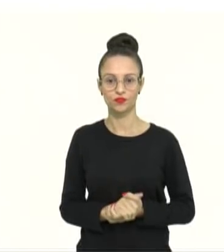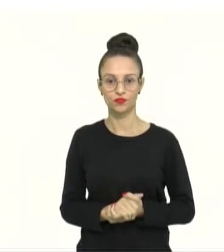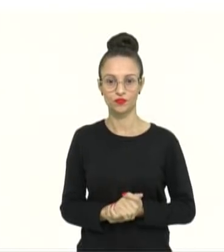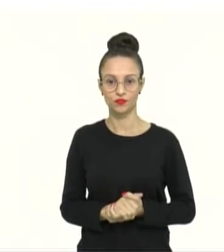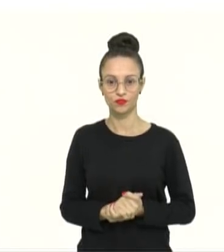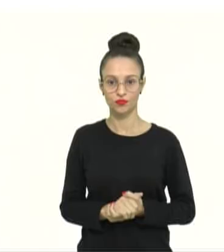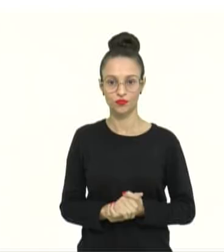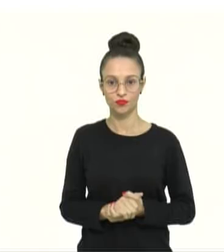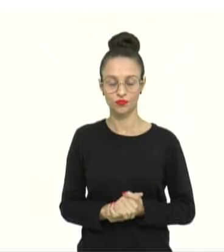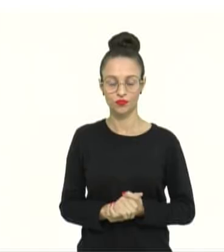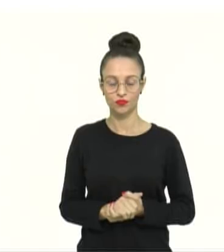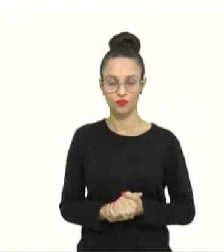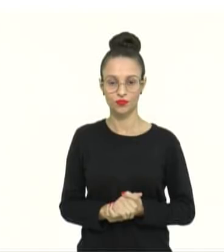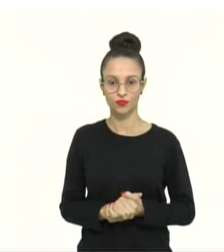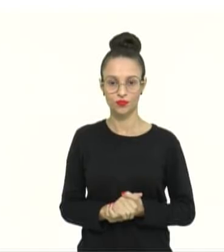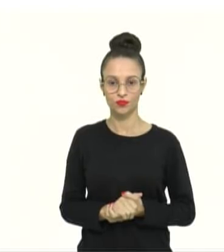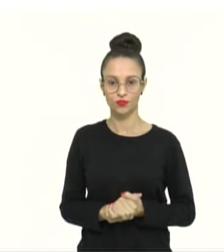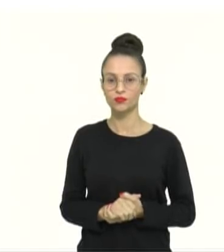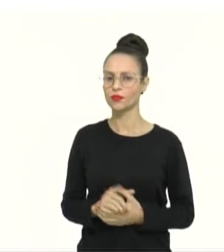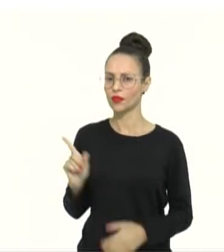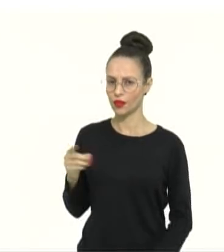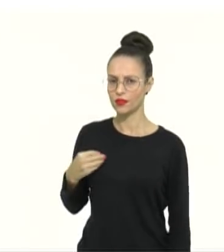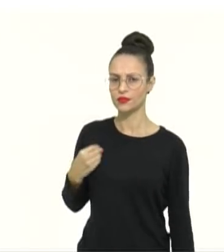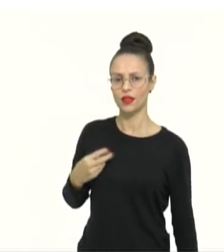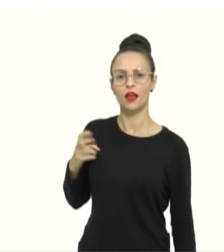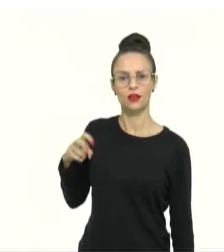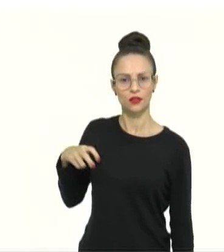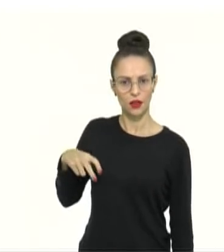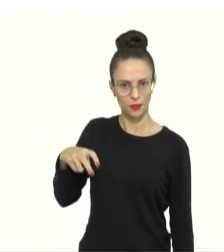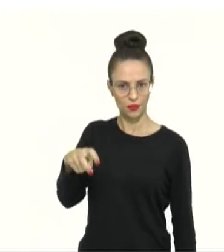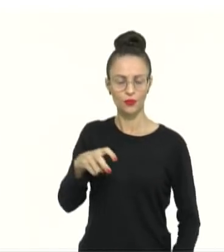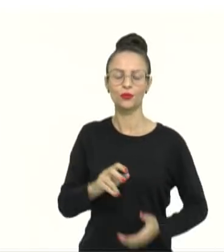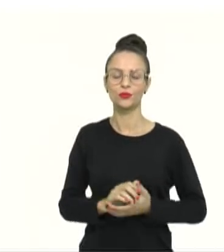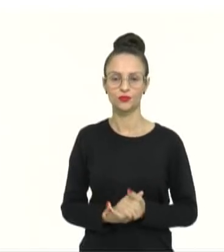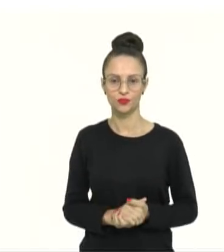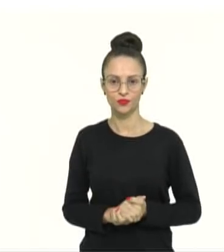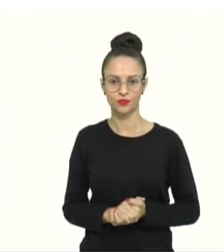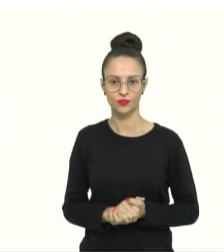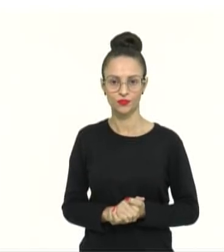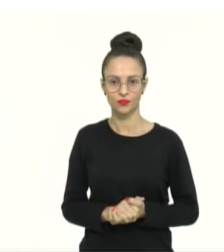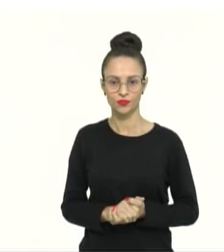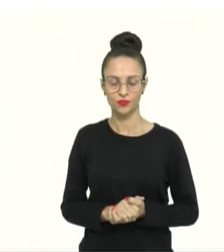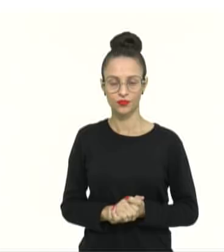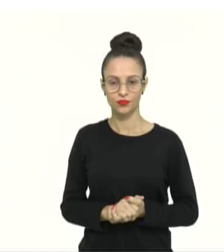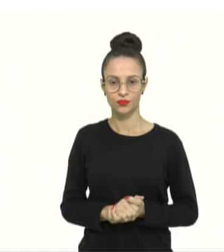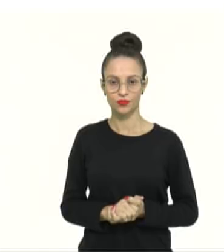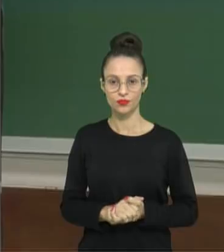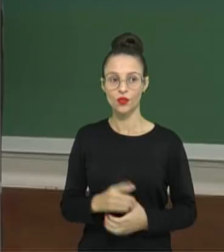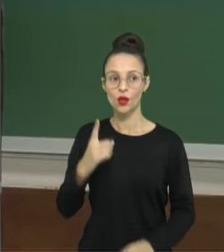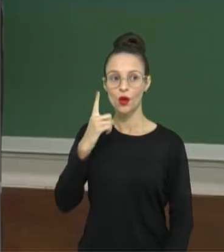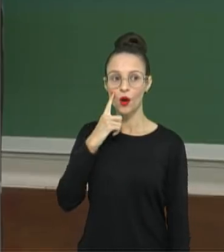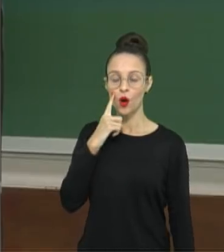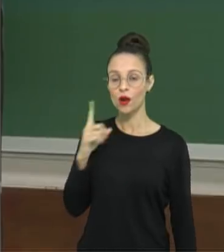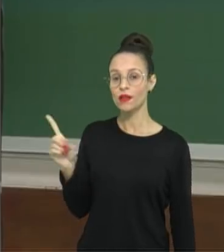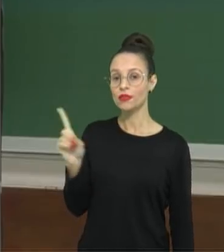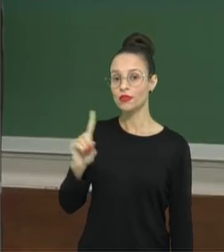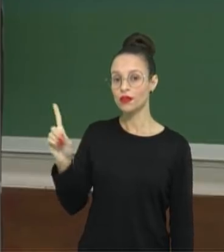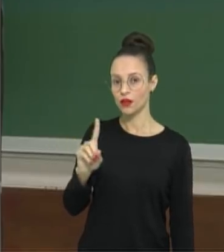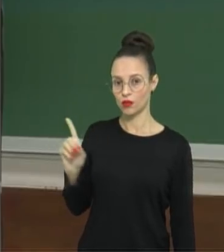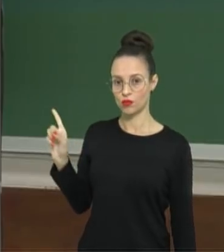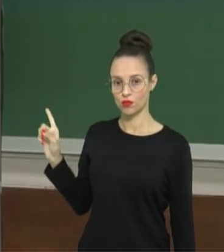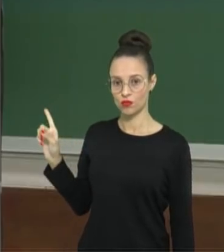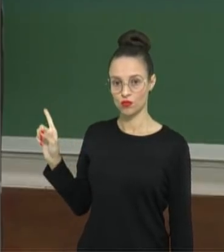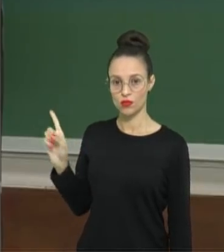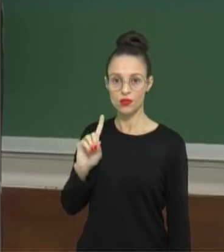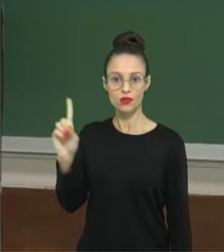is on the way. Ele está a caminho. But he isn't. Olha a forma negativa aqui,